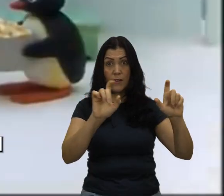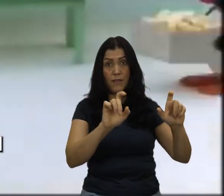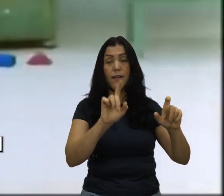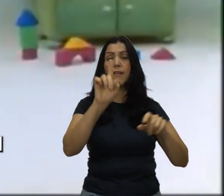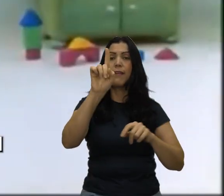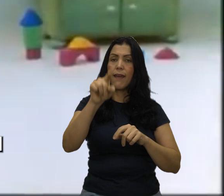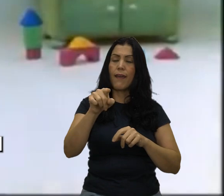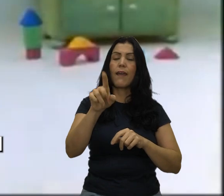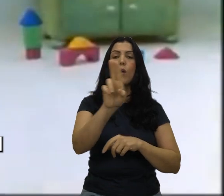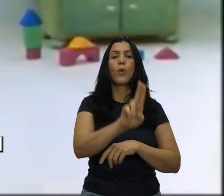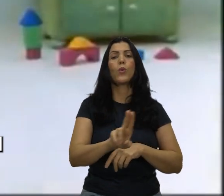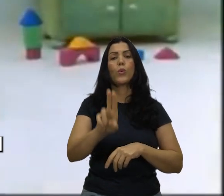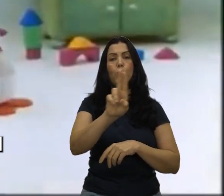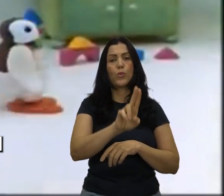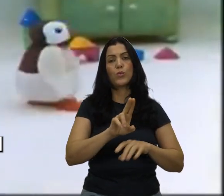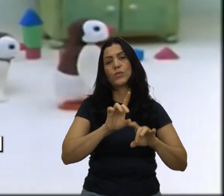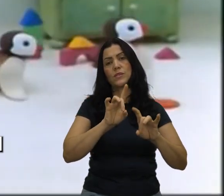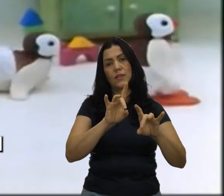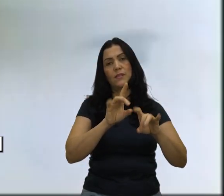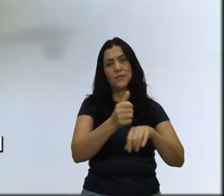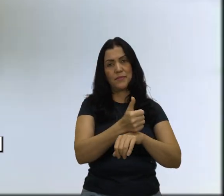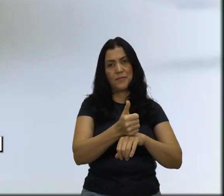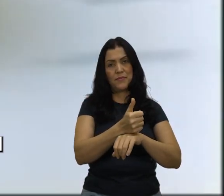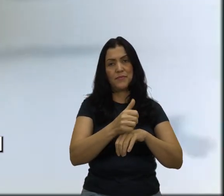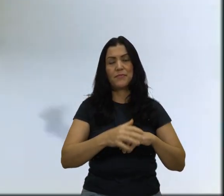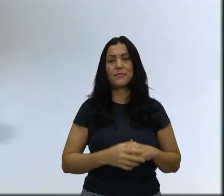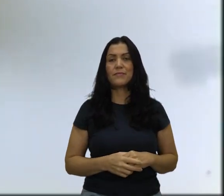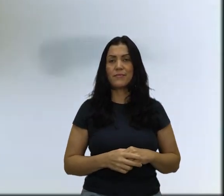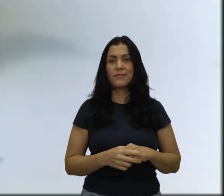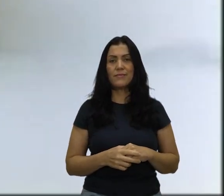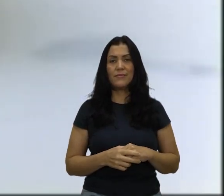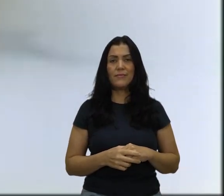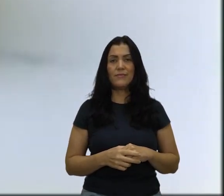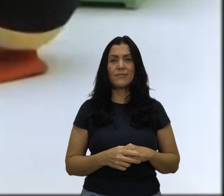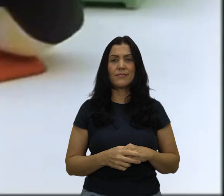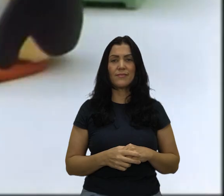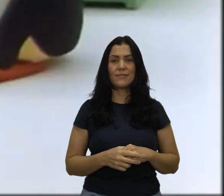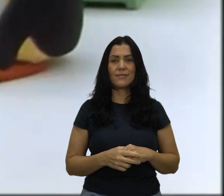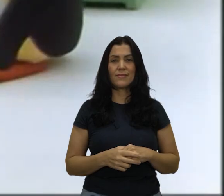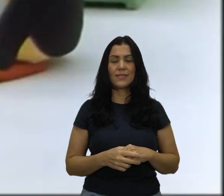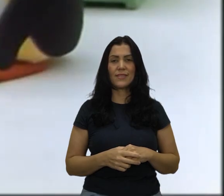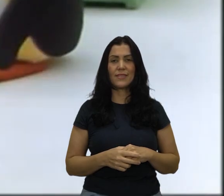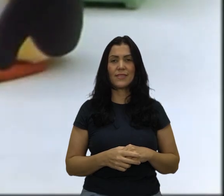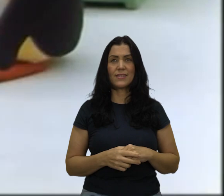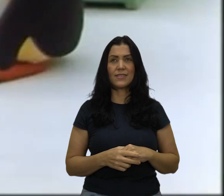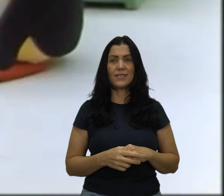imagens fotografadas é que utilizam essa técnica.